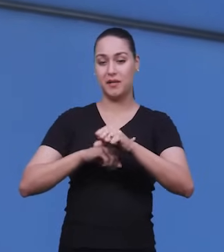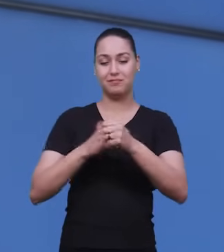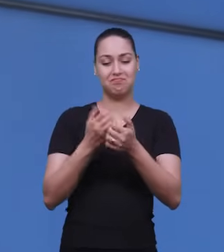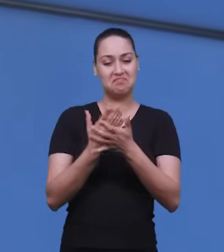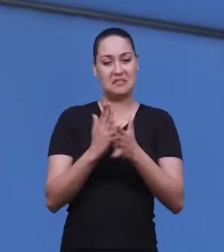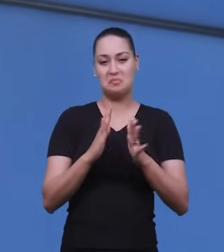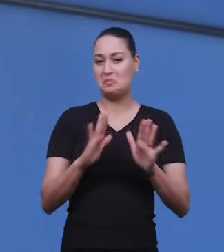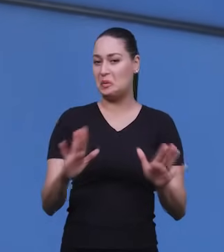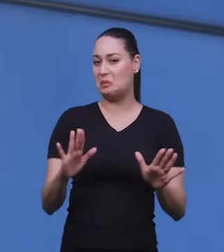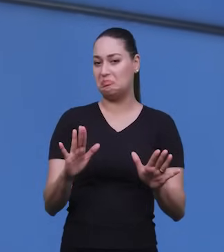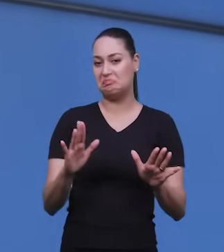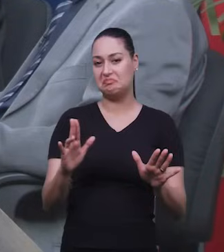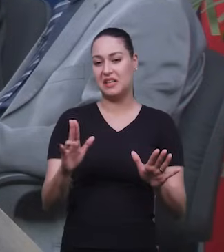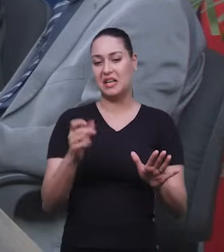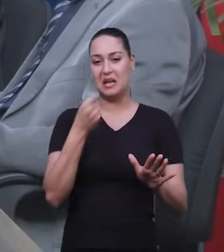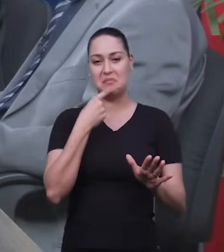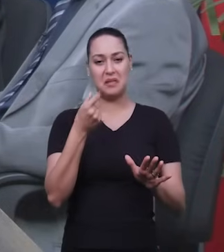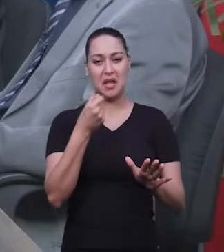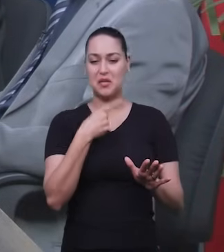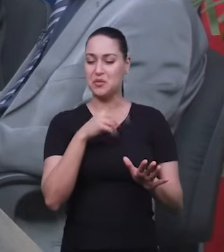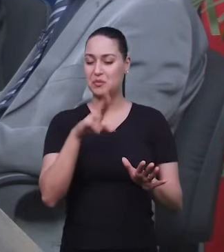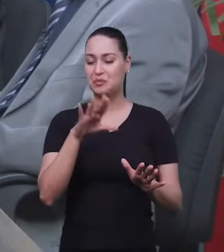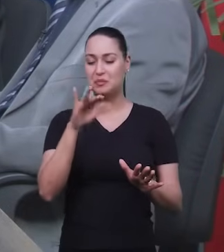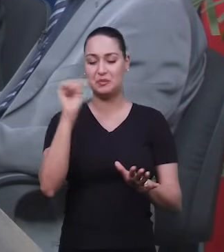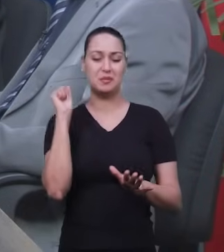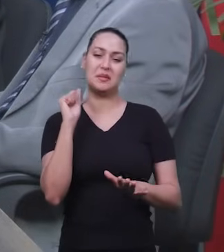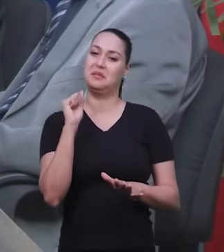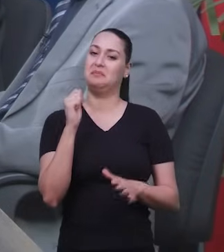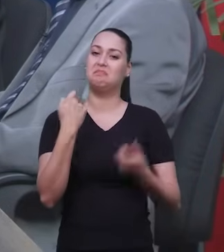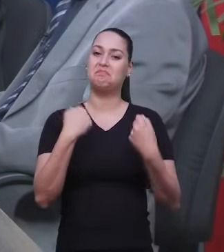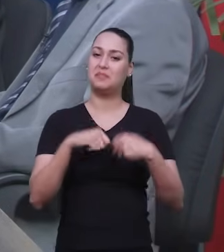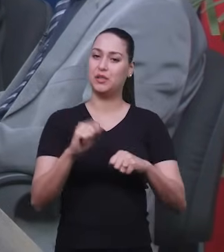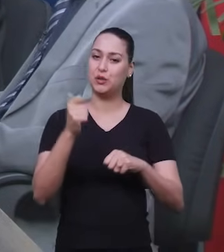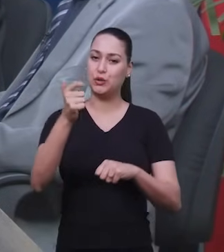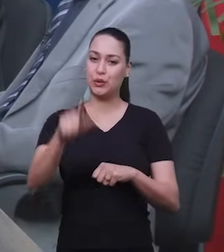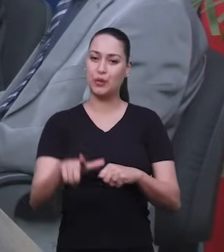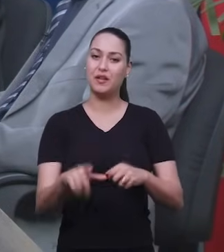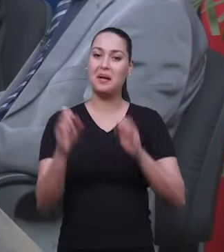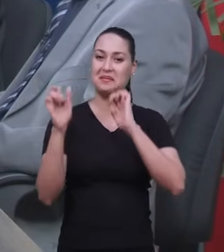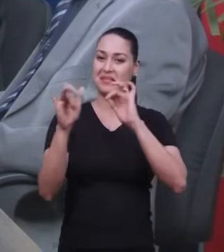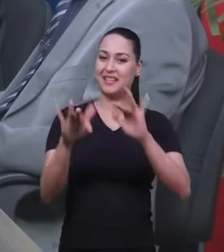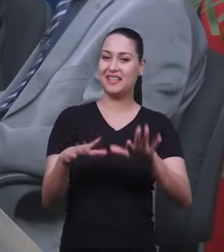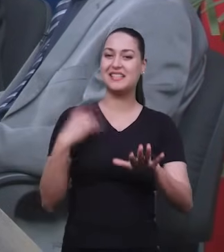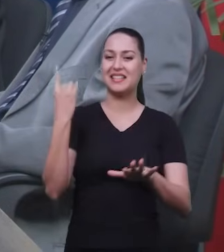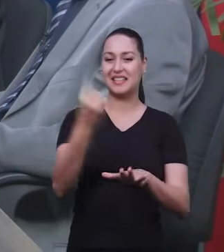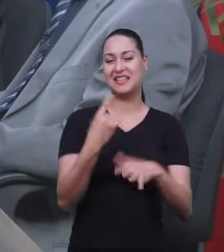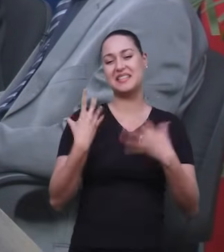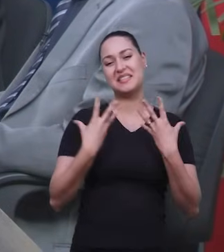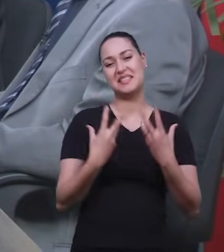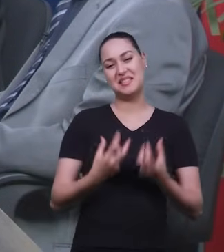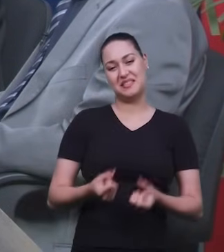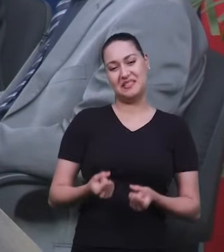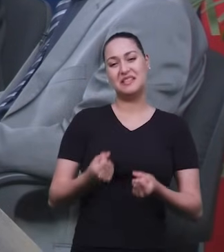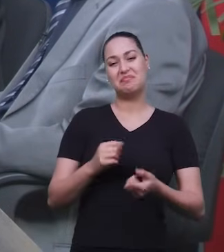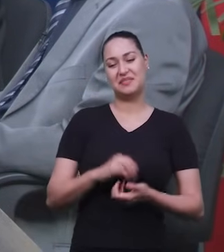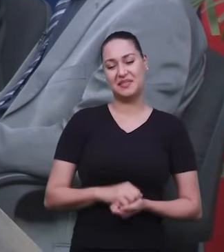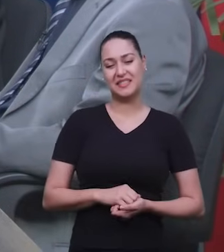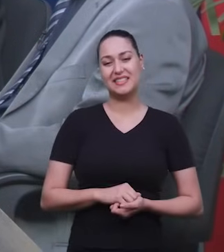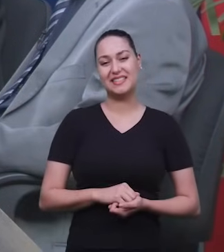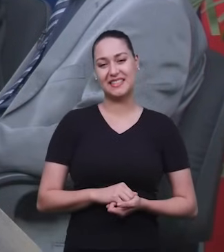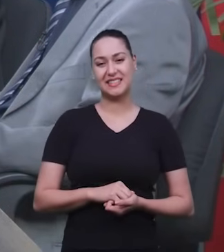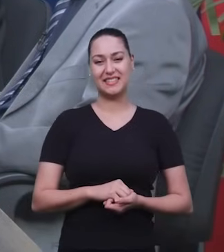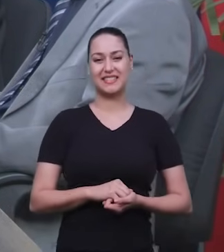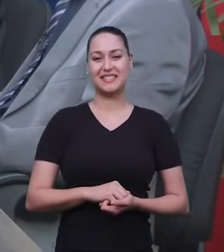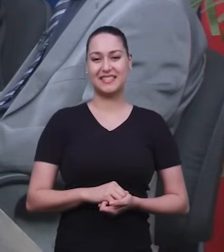mais ela teve insônia. Então foi uma bênção, né, que nós, né, recebemos hoje, a palavra dela,